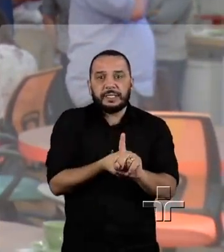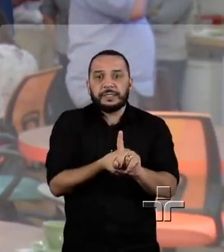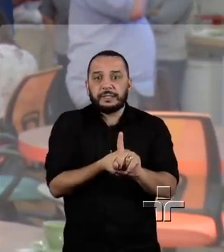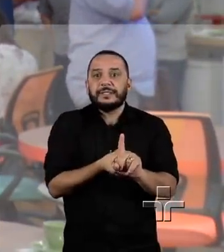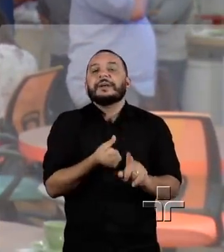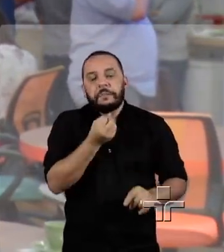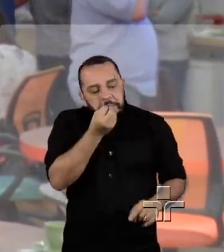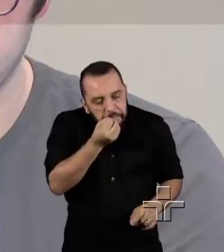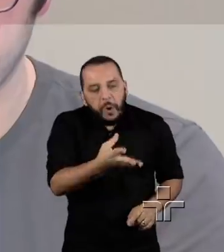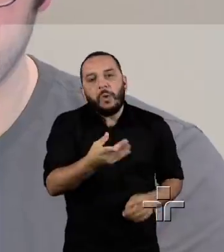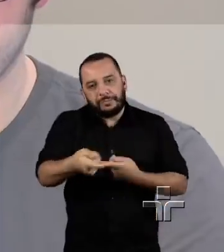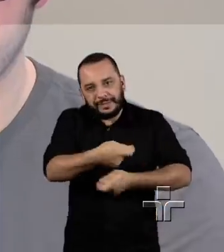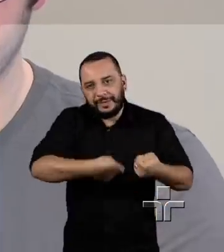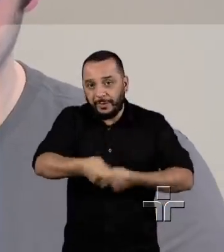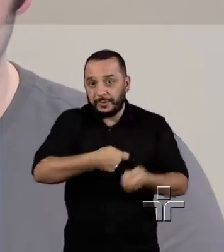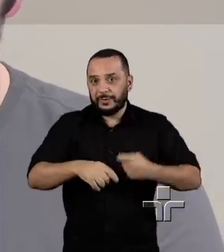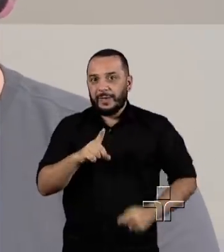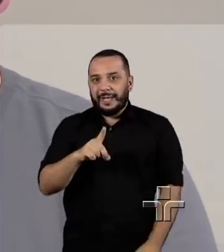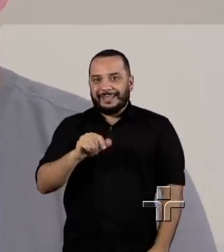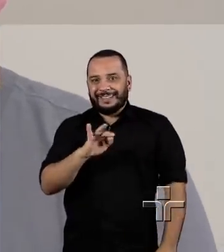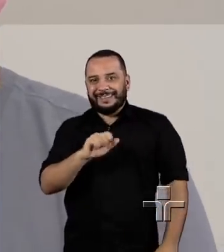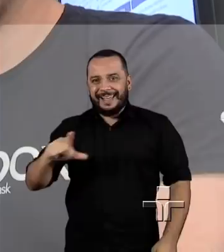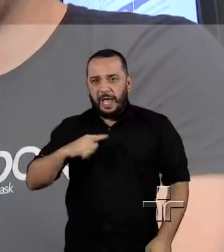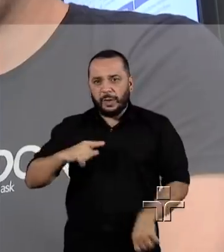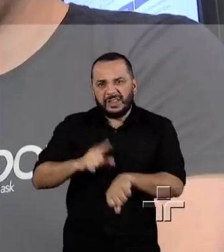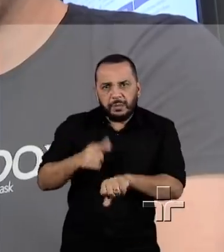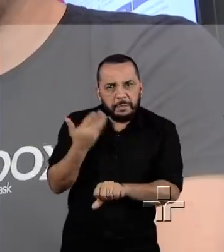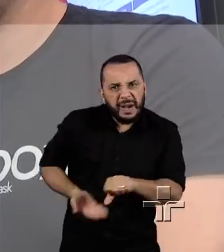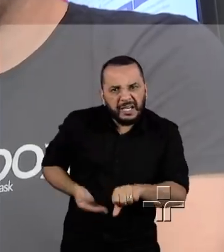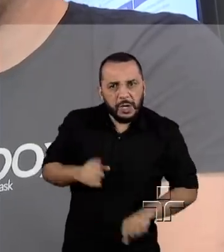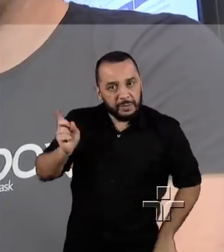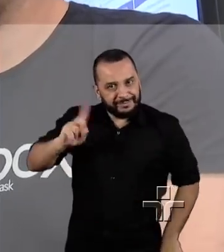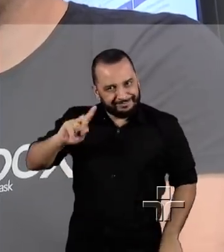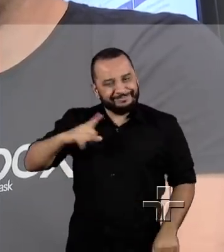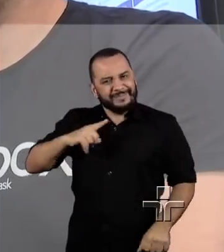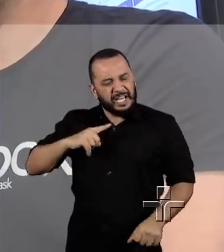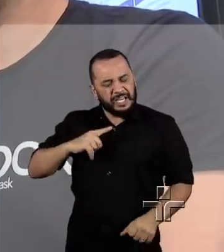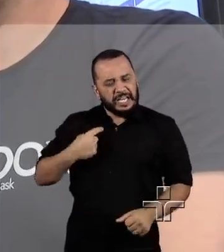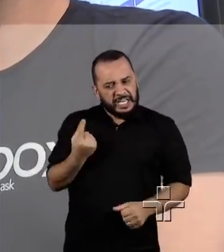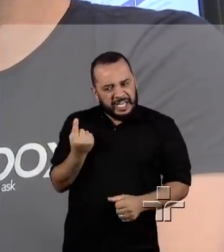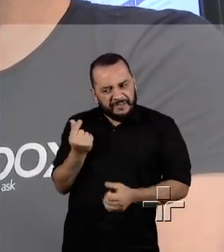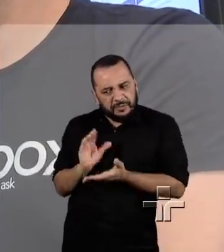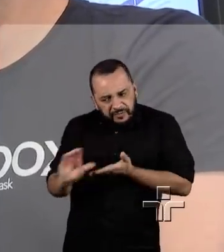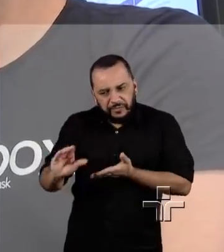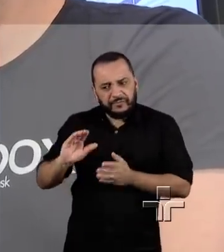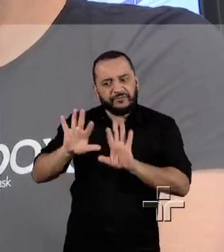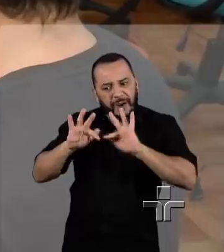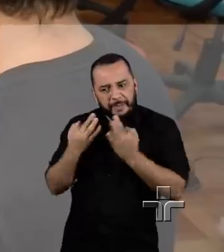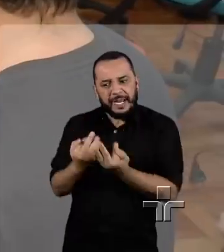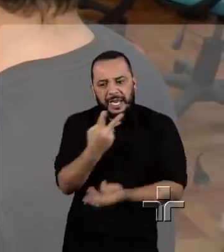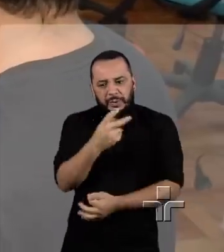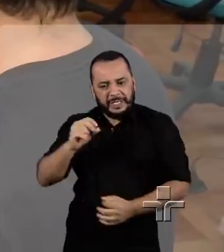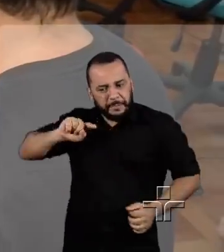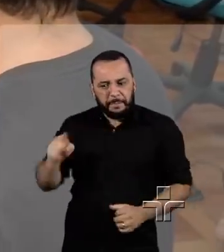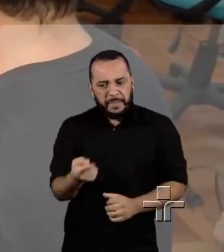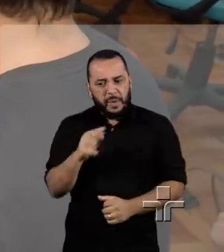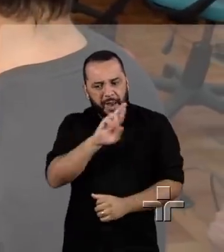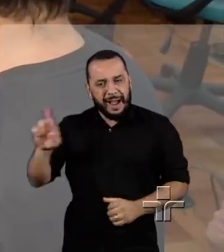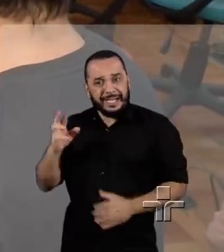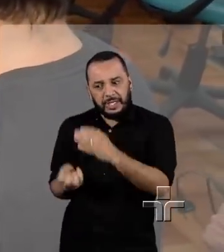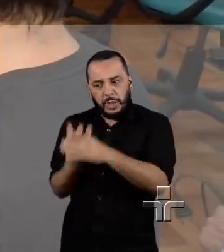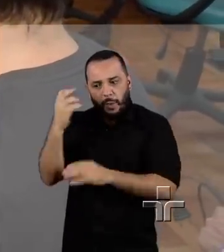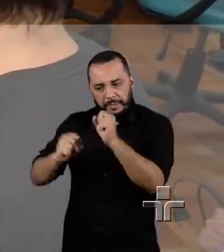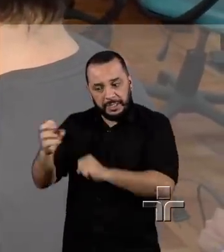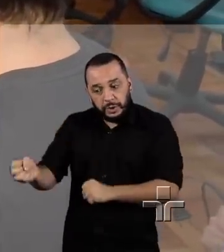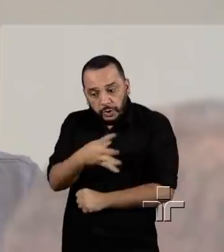muita vantagem para o negócio. O Daniel não perdeu tempo. Usou um investimento familiar de R$200 mil e criou uma startup para a gestão